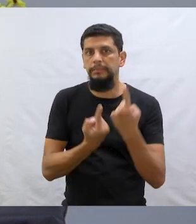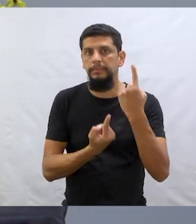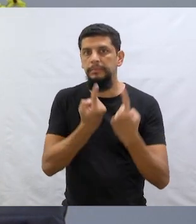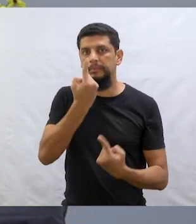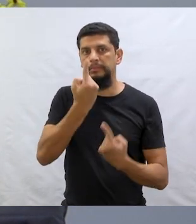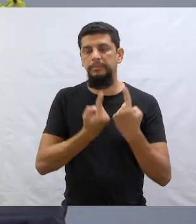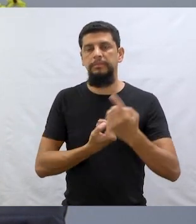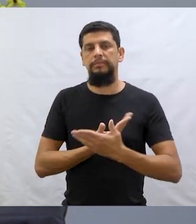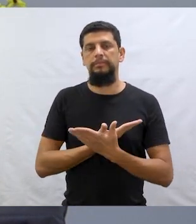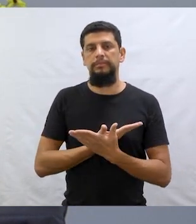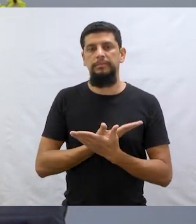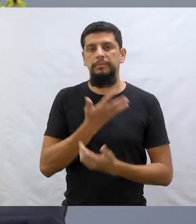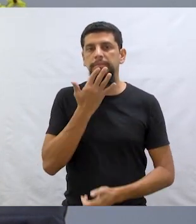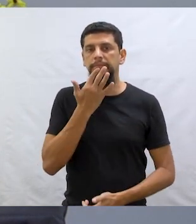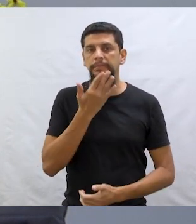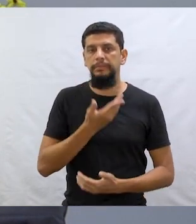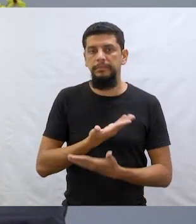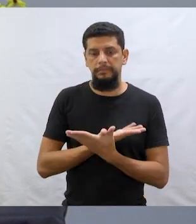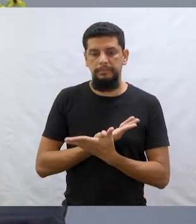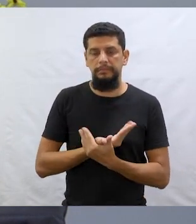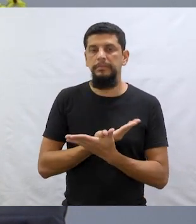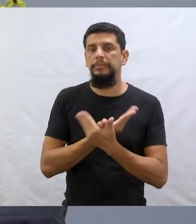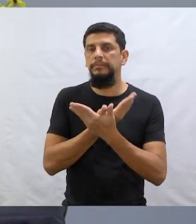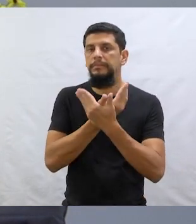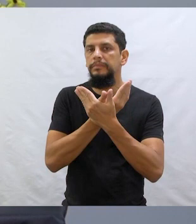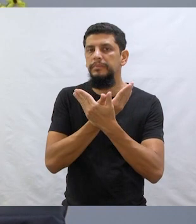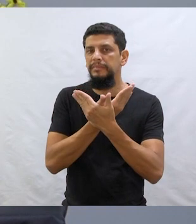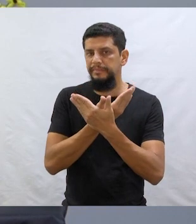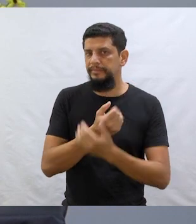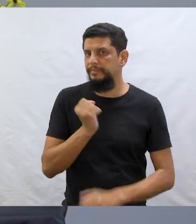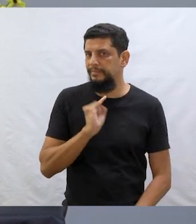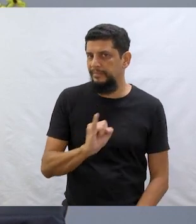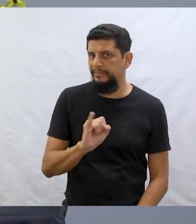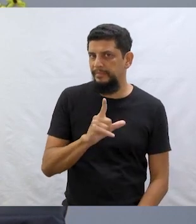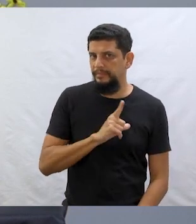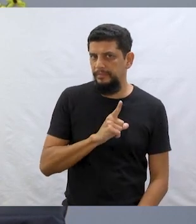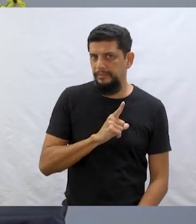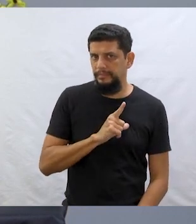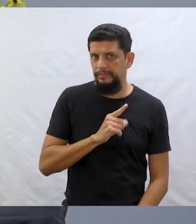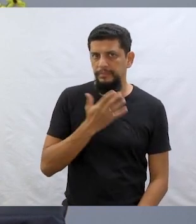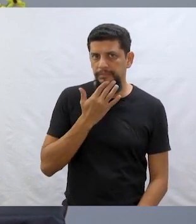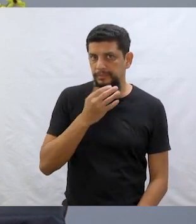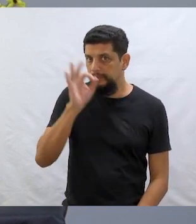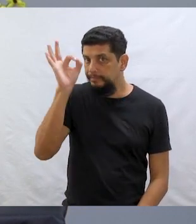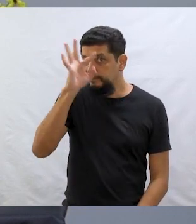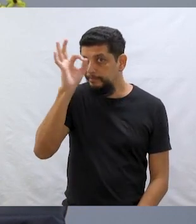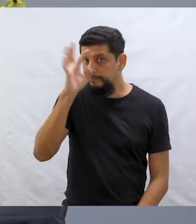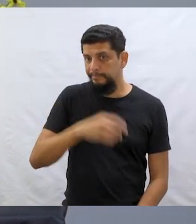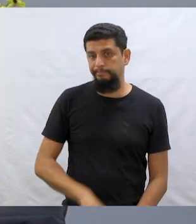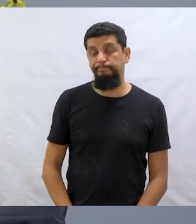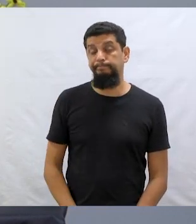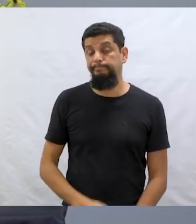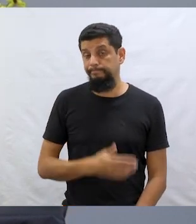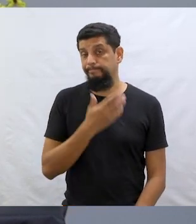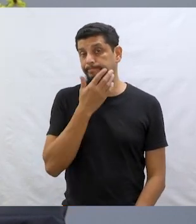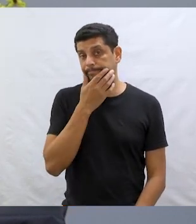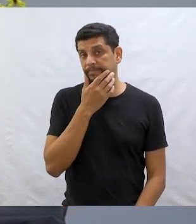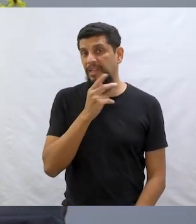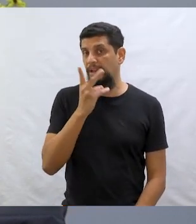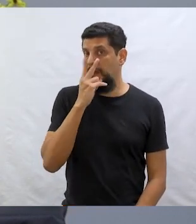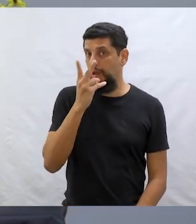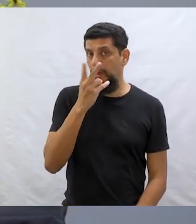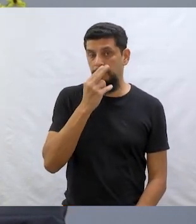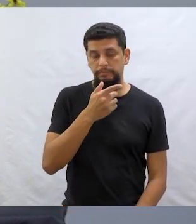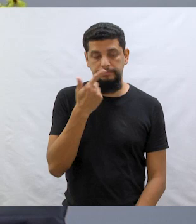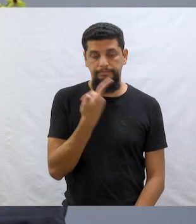que tem a borboleta? Será que a borboleta tem a cor verde? Eu